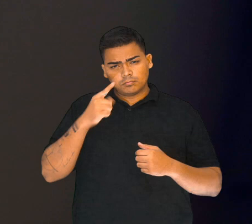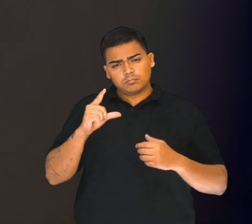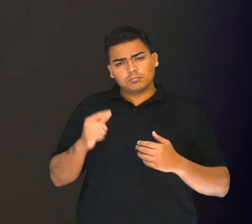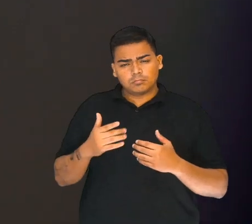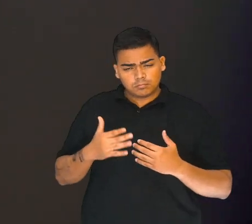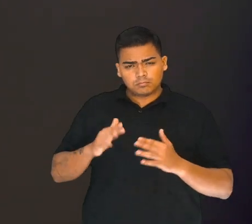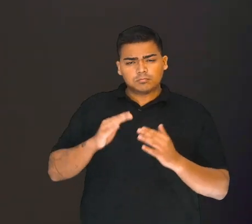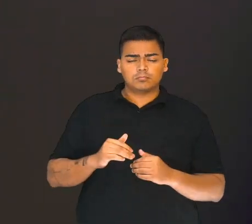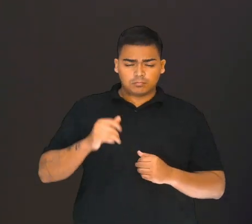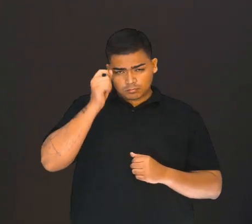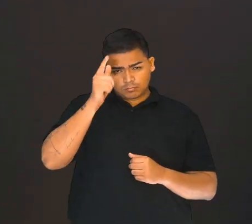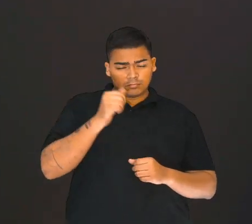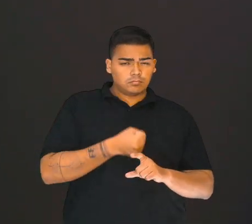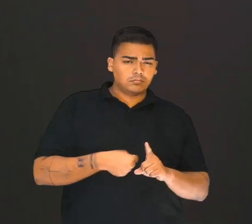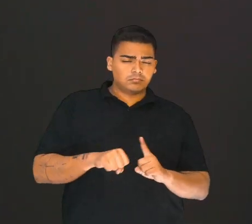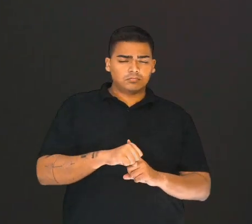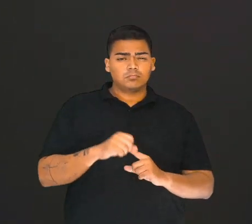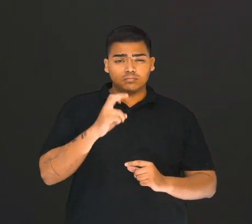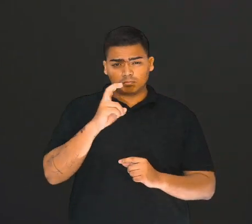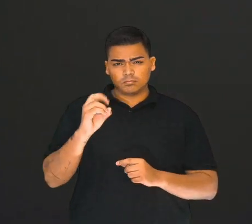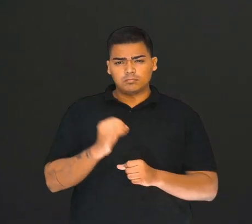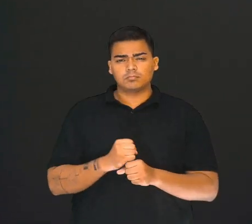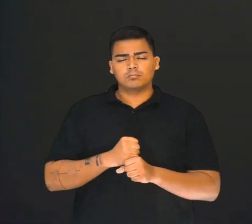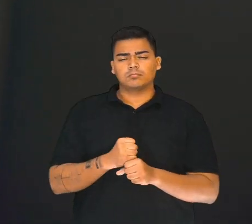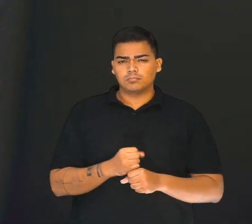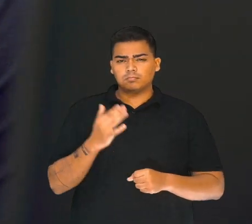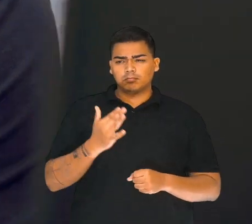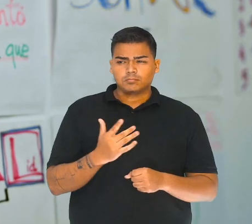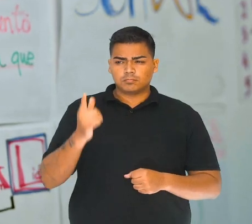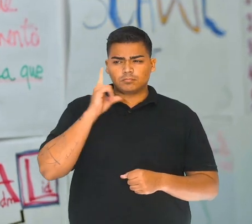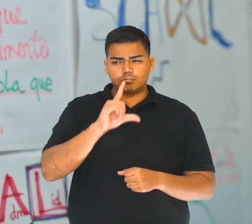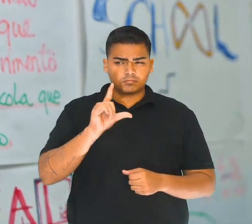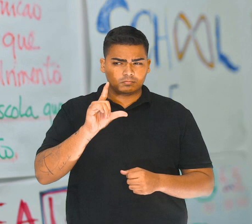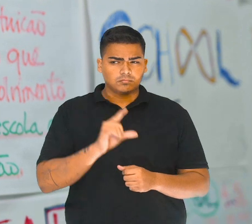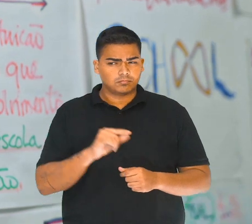deixar para lá e é social. Ou seja, 50 anos para você